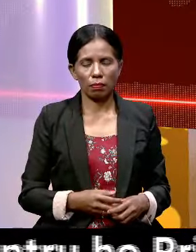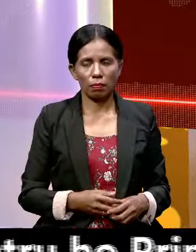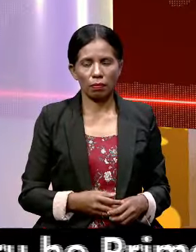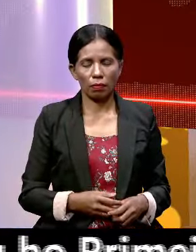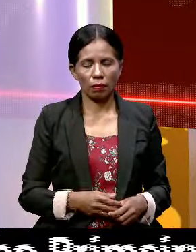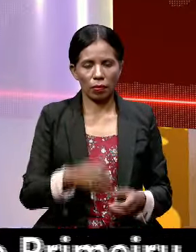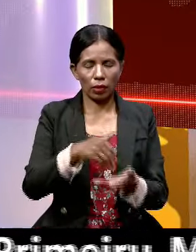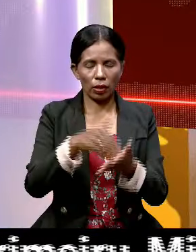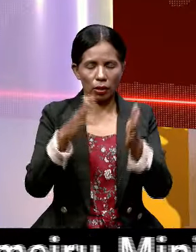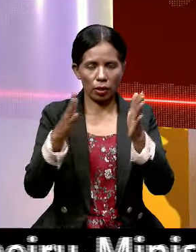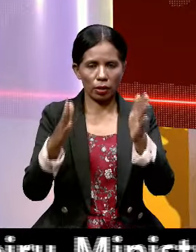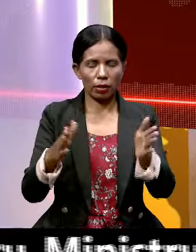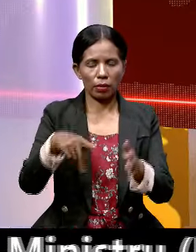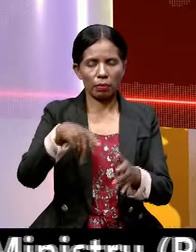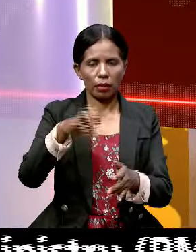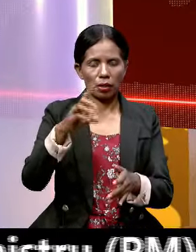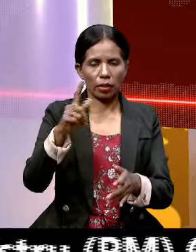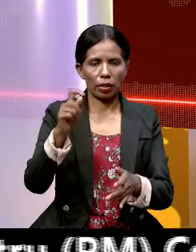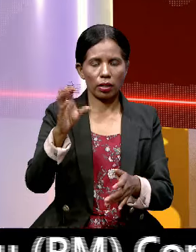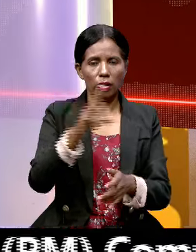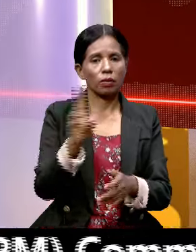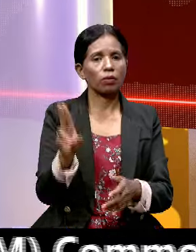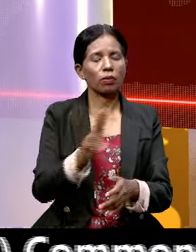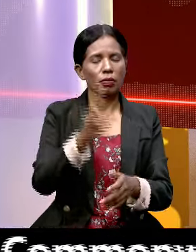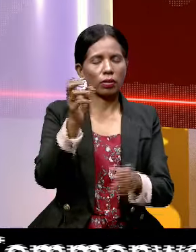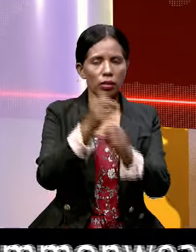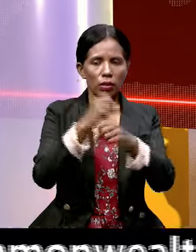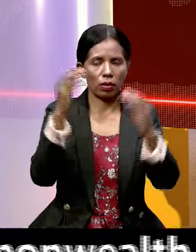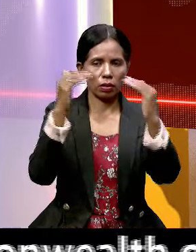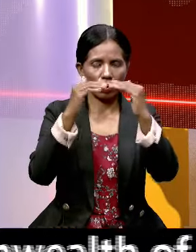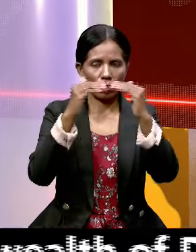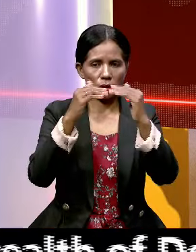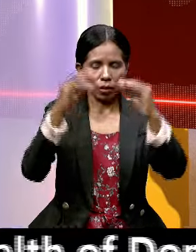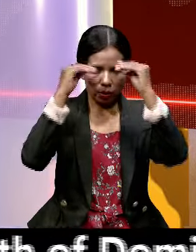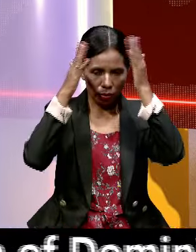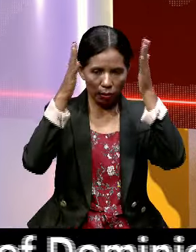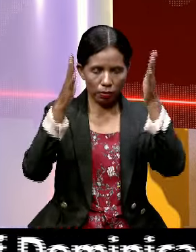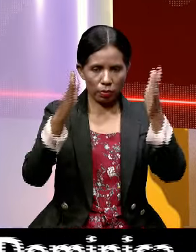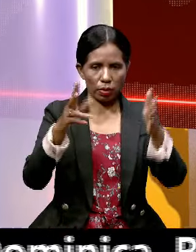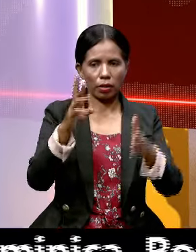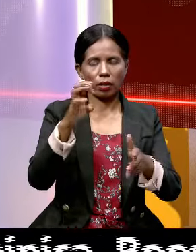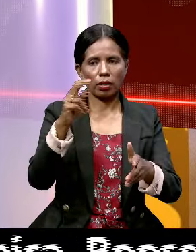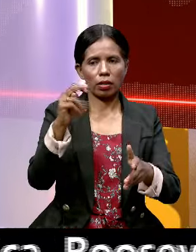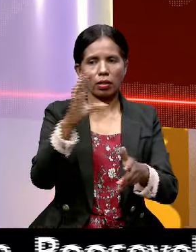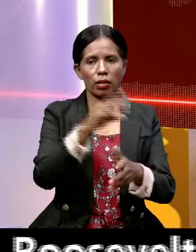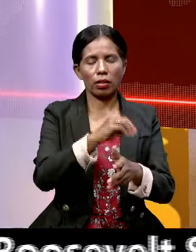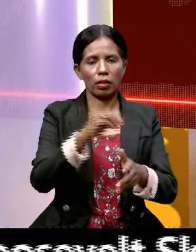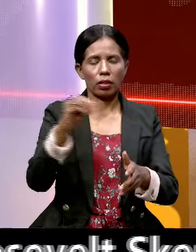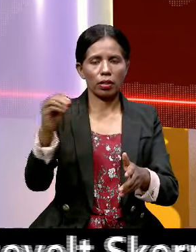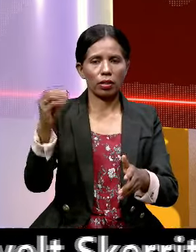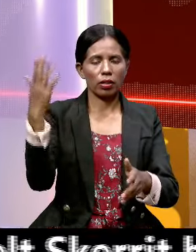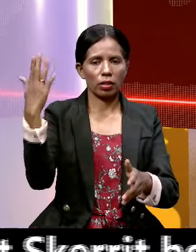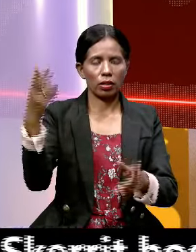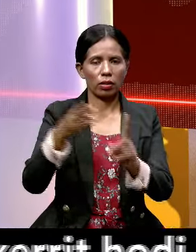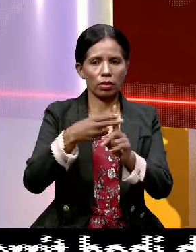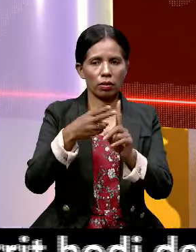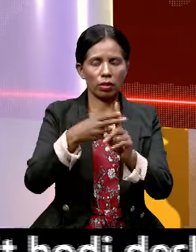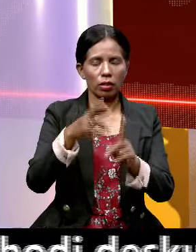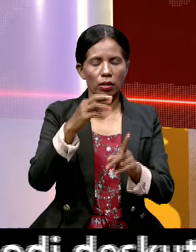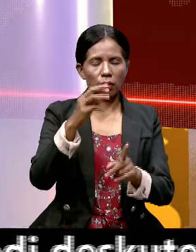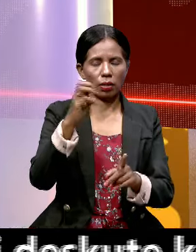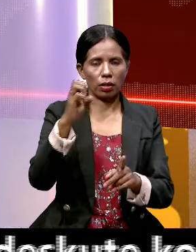Alumni Instituto Pertanian Bogor Universitas realiza encontro com o professor Rinetso Nosukma e o Hotel Ramelo